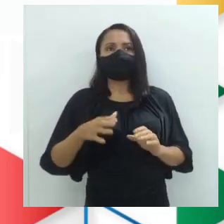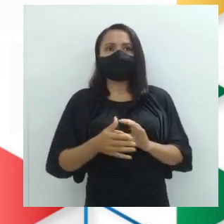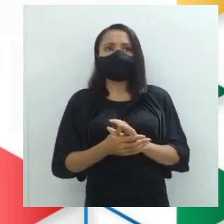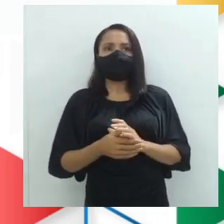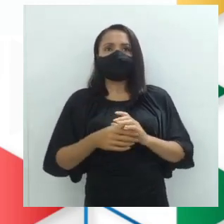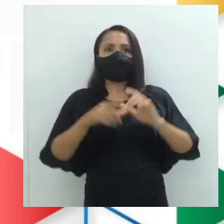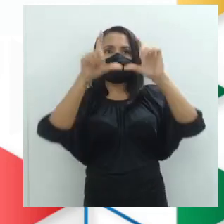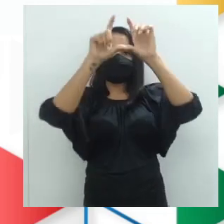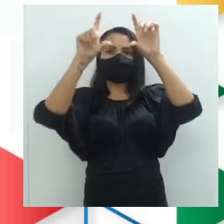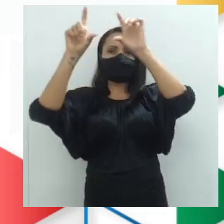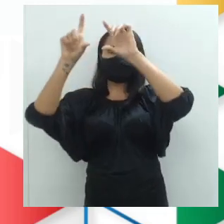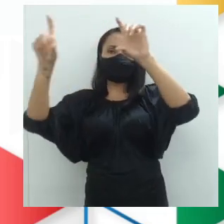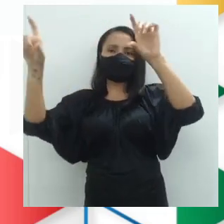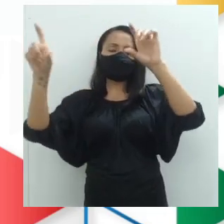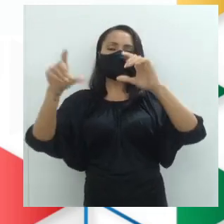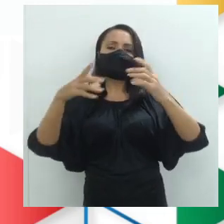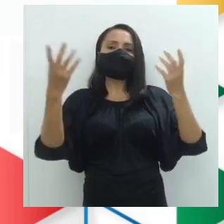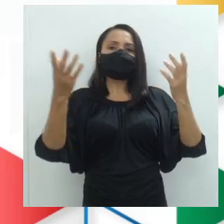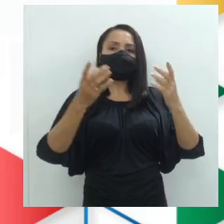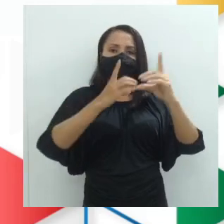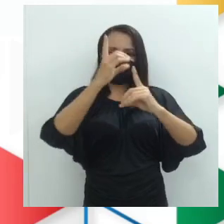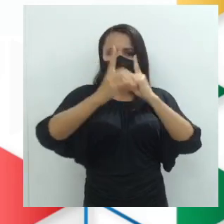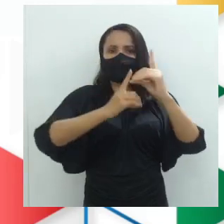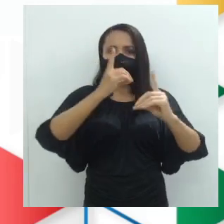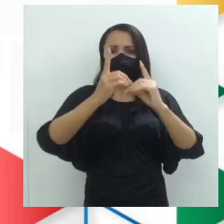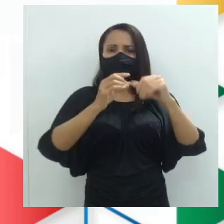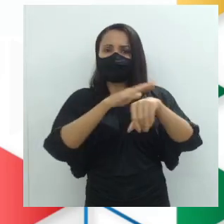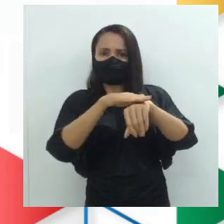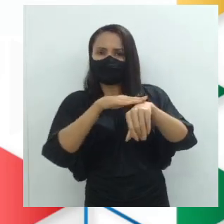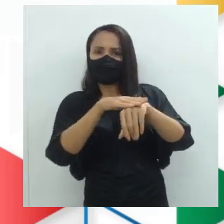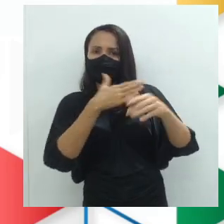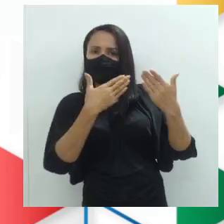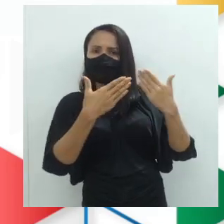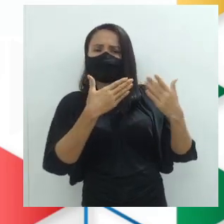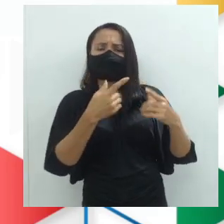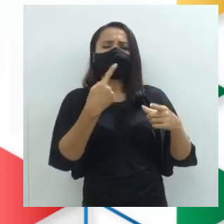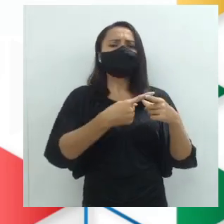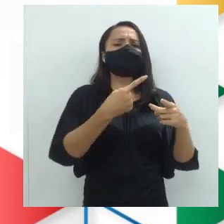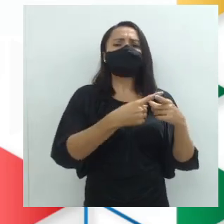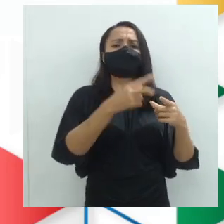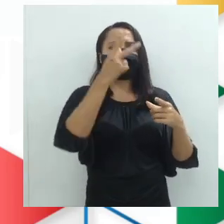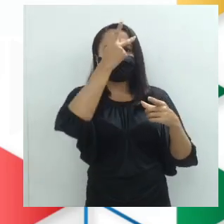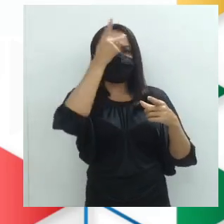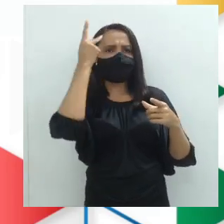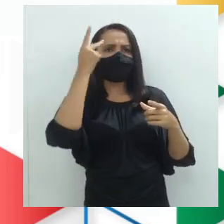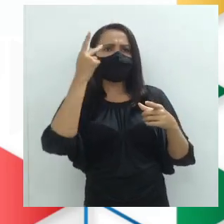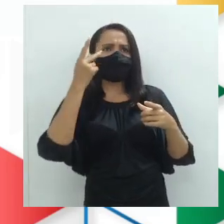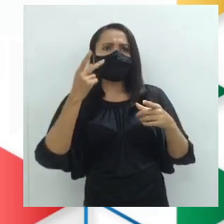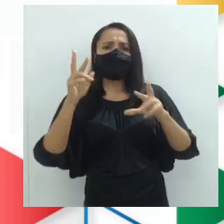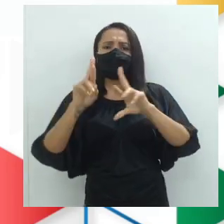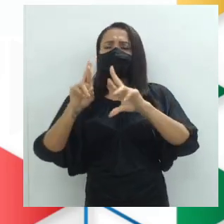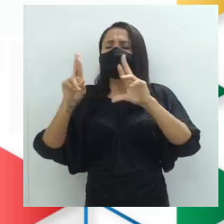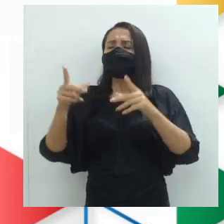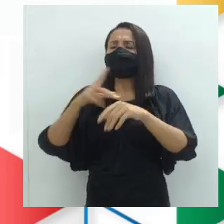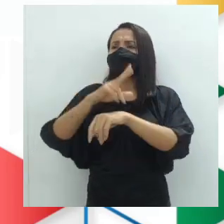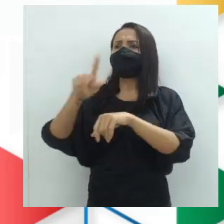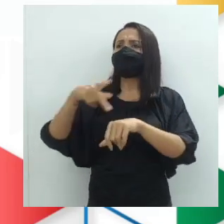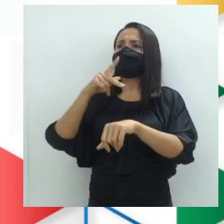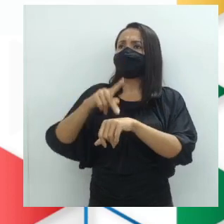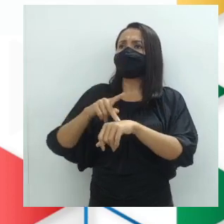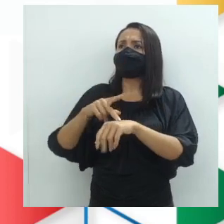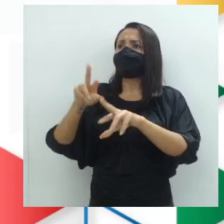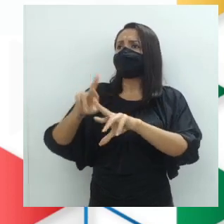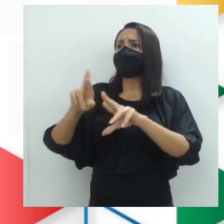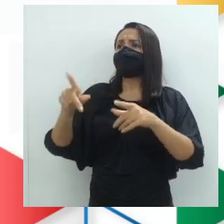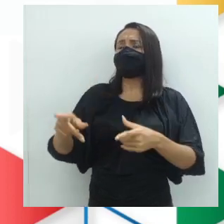E essa tirinha diz, em um diálogo, diz o seguinte. Por que as pessoas, em diferentes países, com diferentes